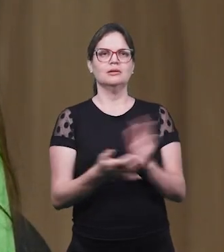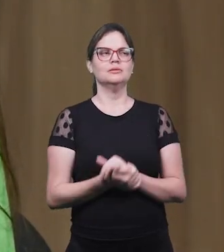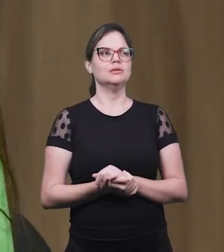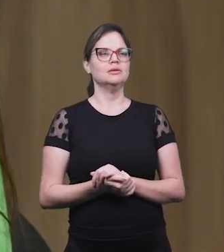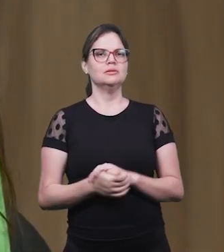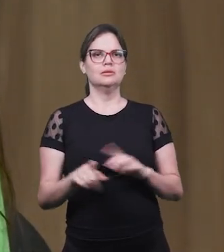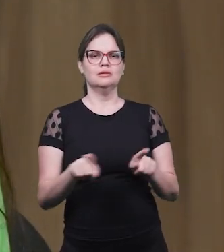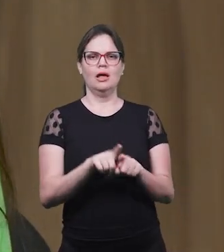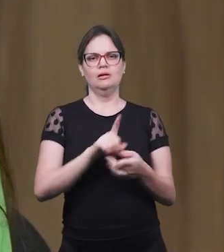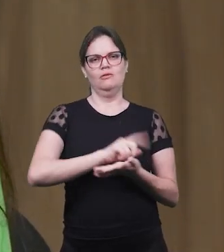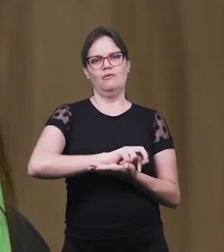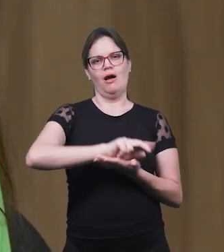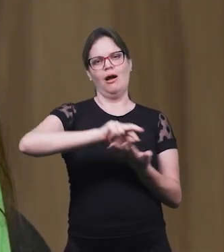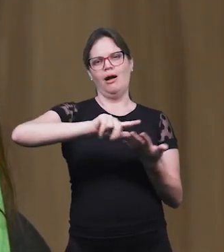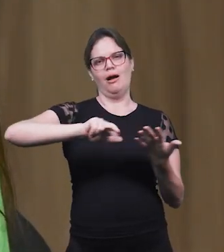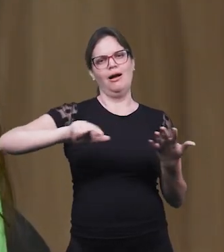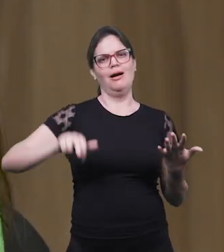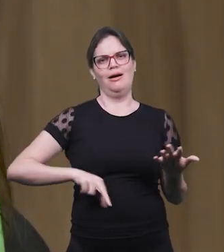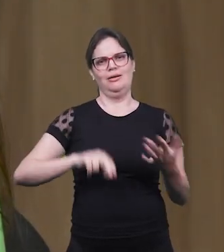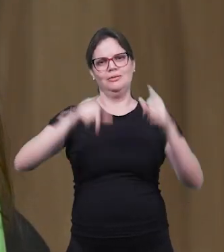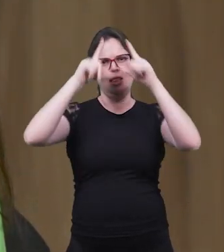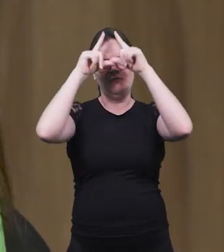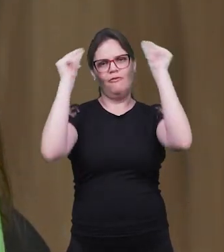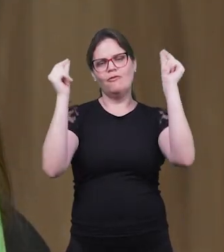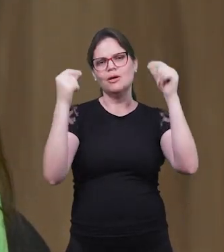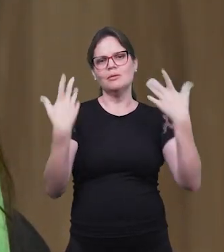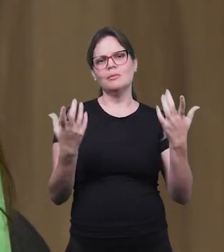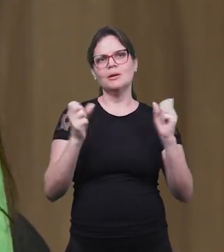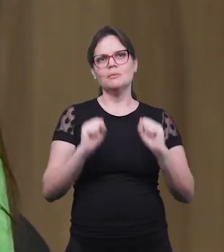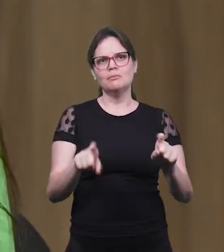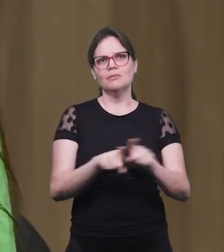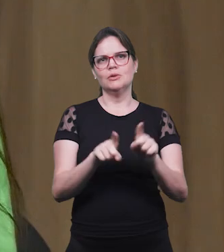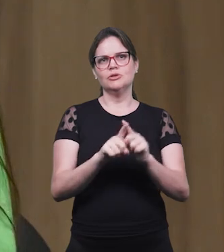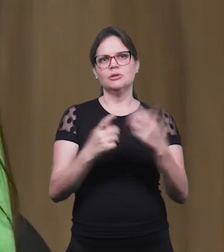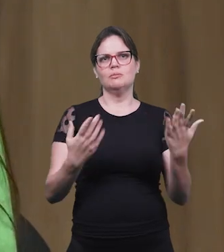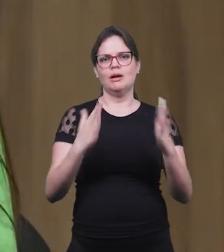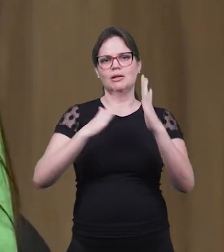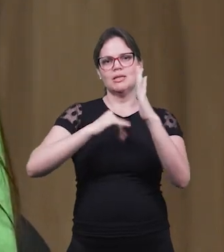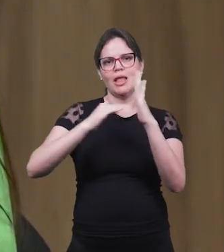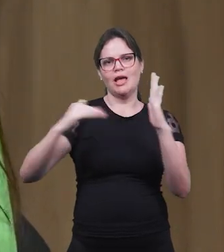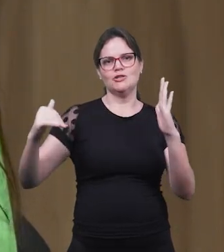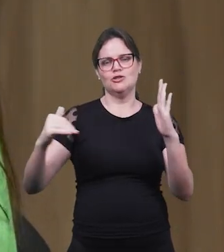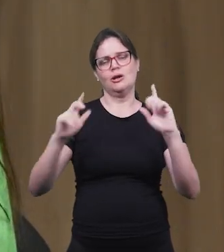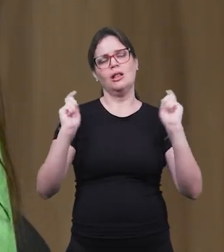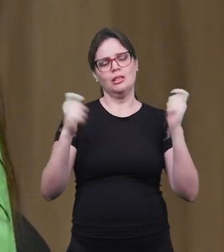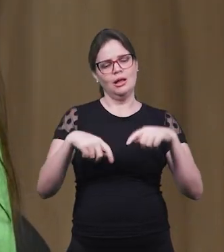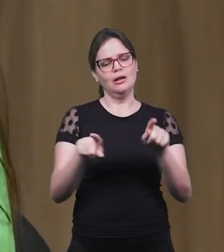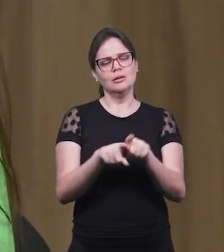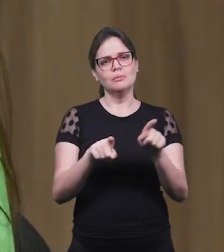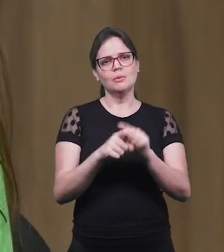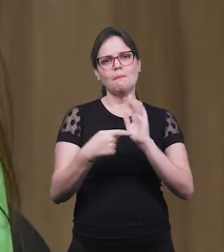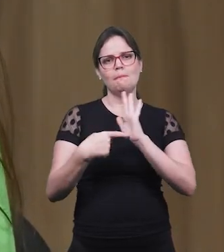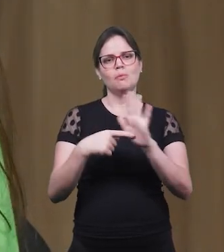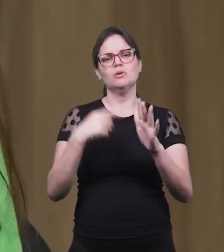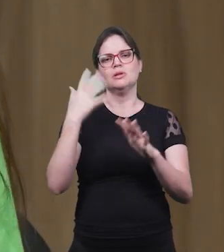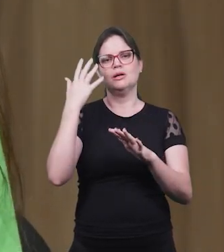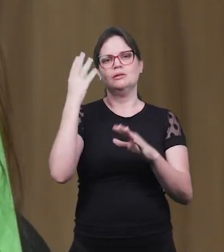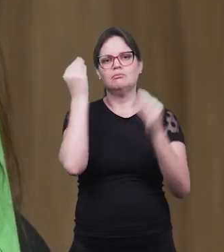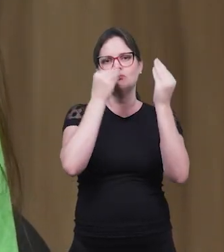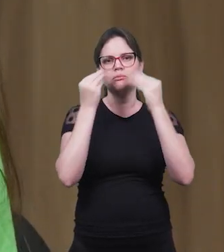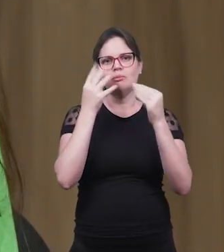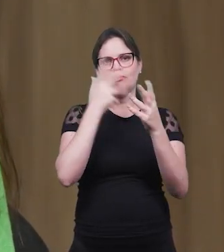tem várias, pode ser um enfermeiro esteta também, trabalhar com a beleza. Então, a gente tem